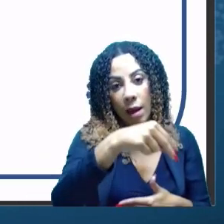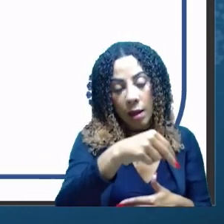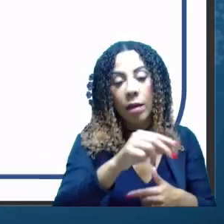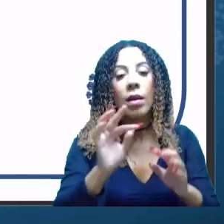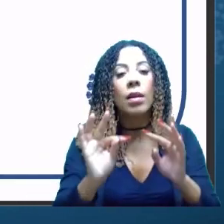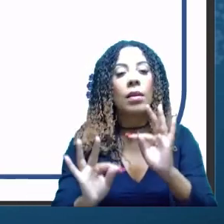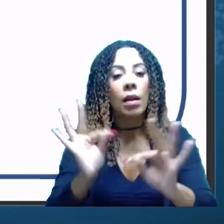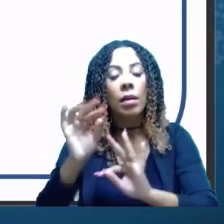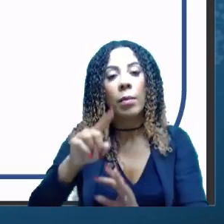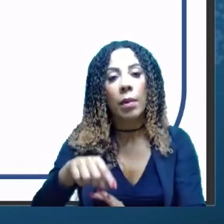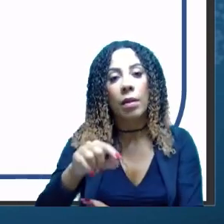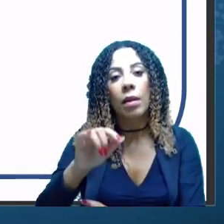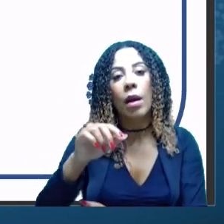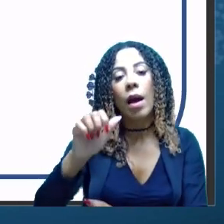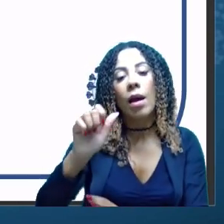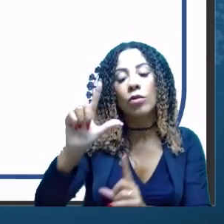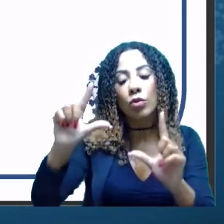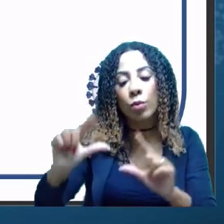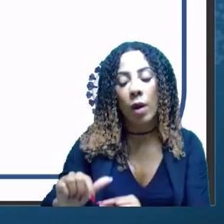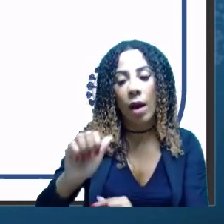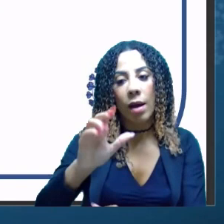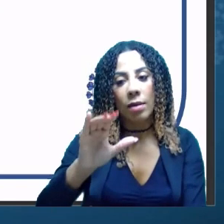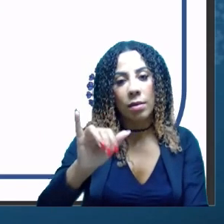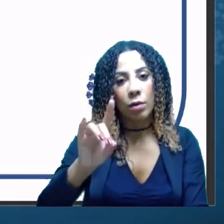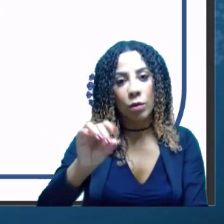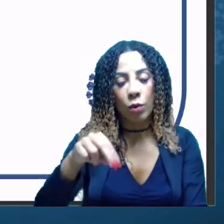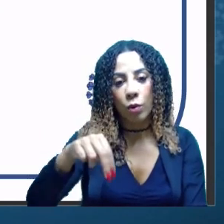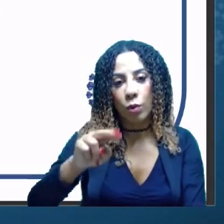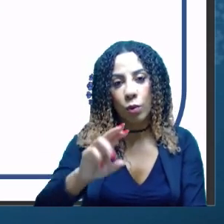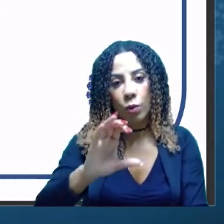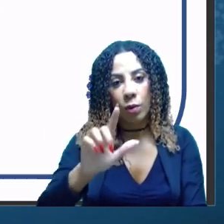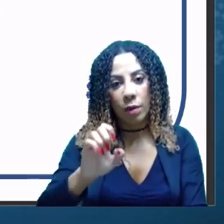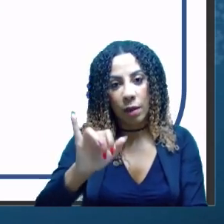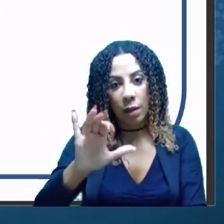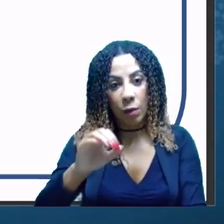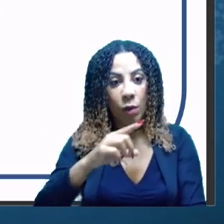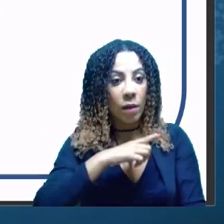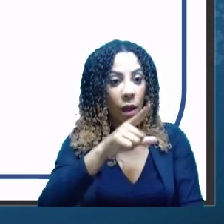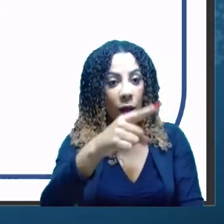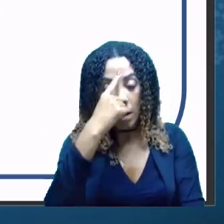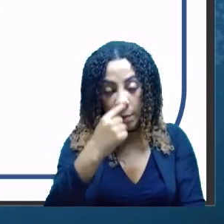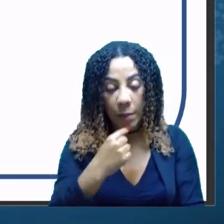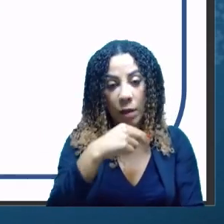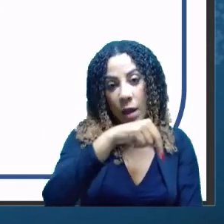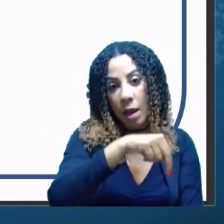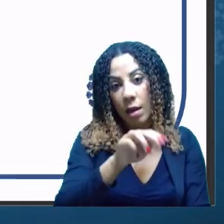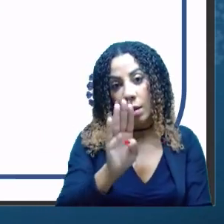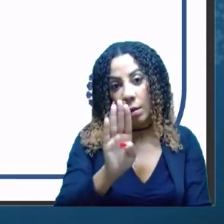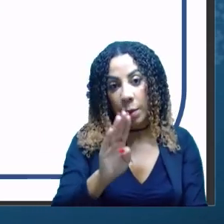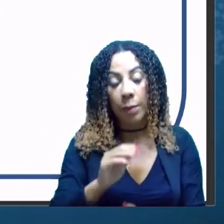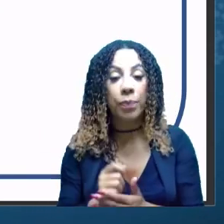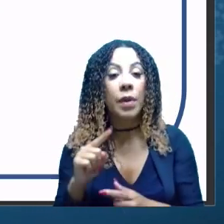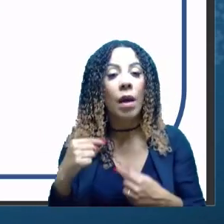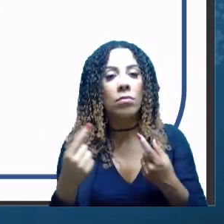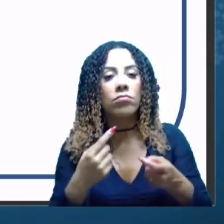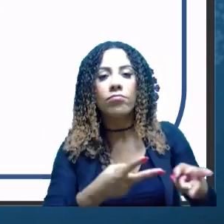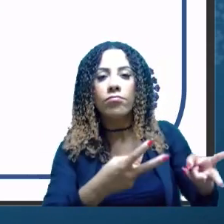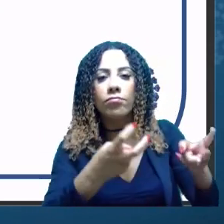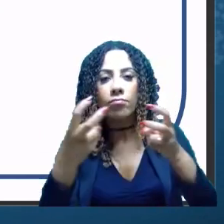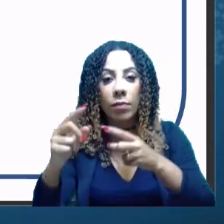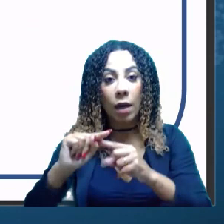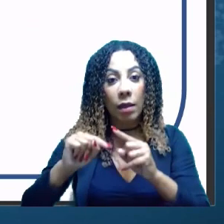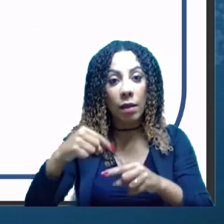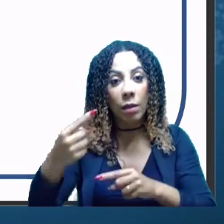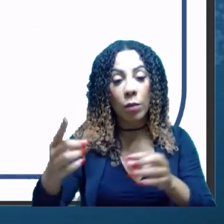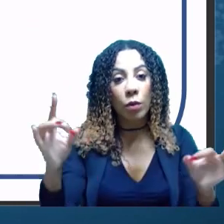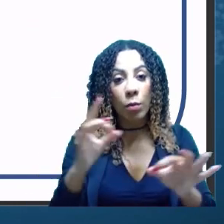nos ácidos nucleicos, então denominada aqui na figura de NB. A gente observou que, após o tratamento com a benzonase, houve uma redução desses oligômeros de